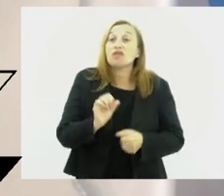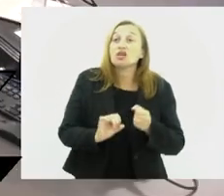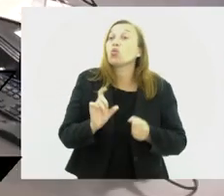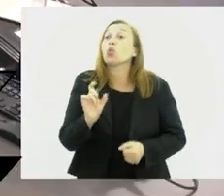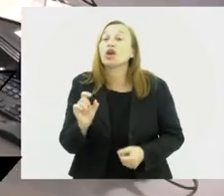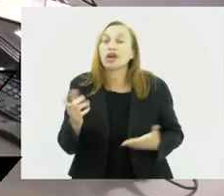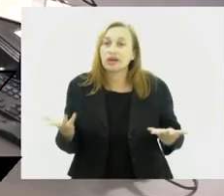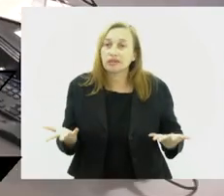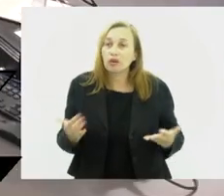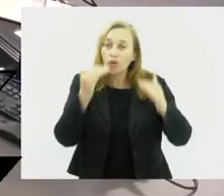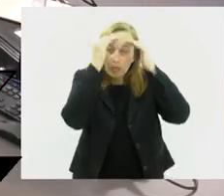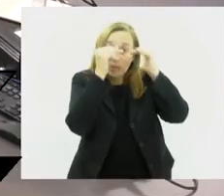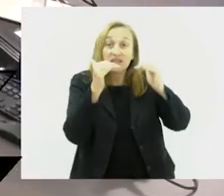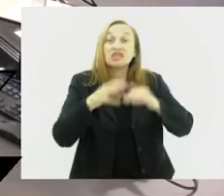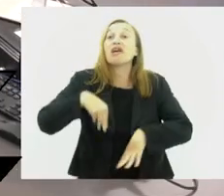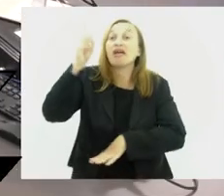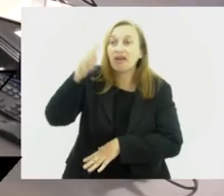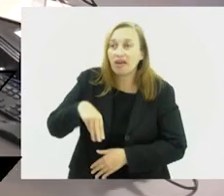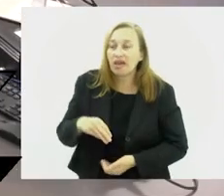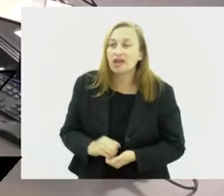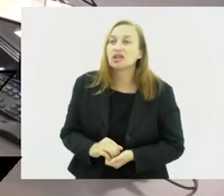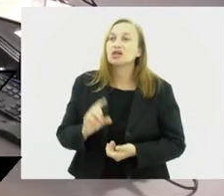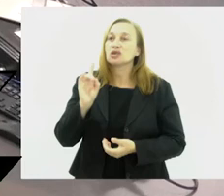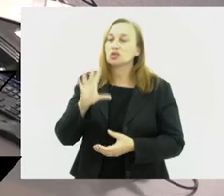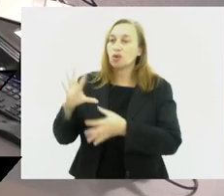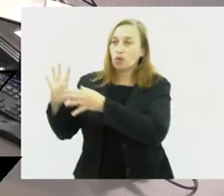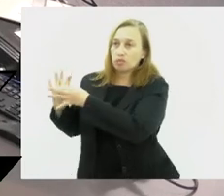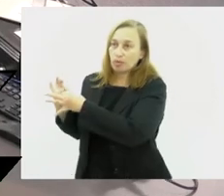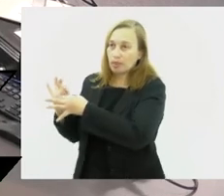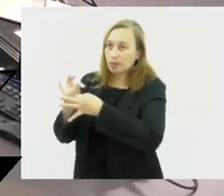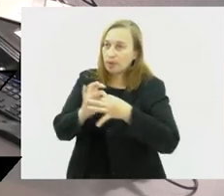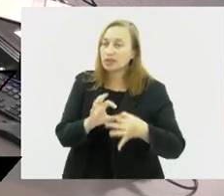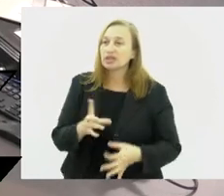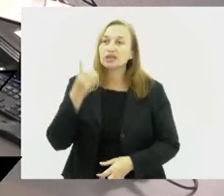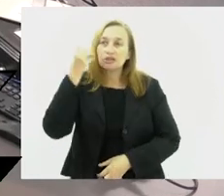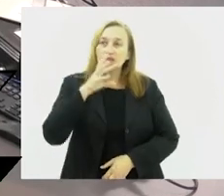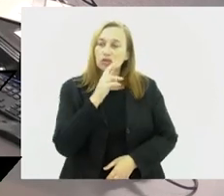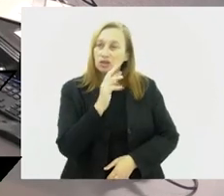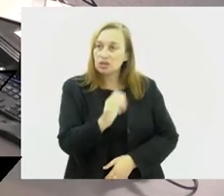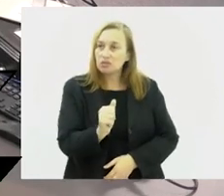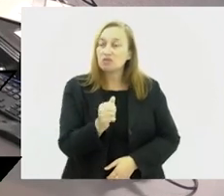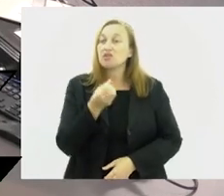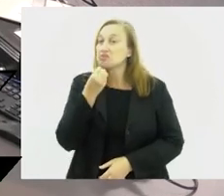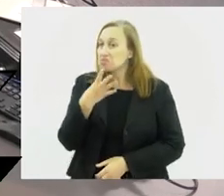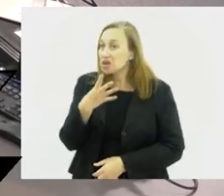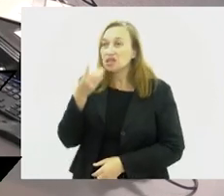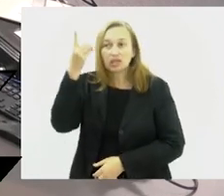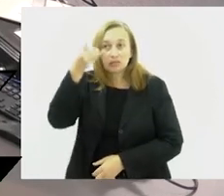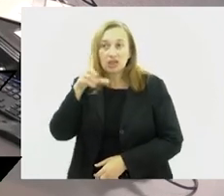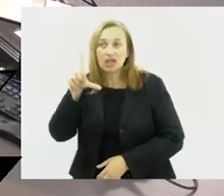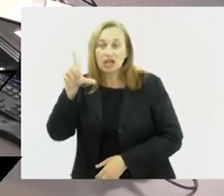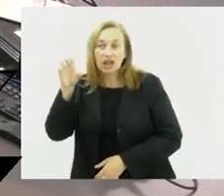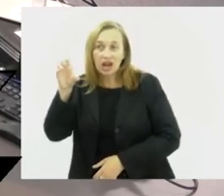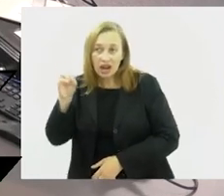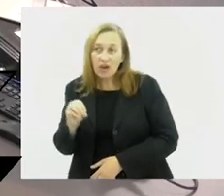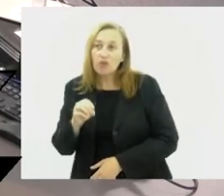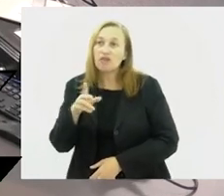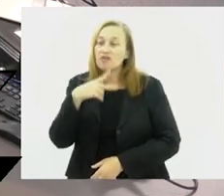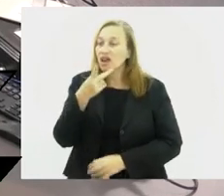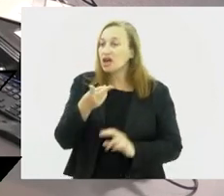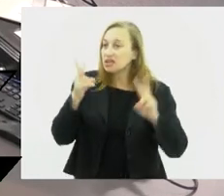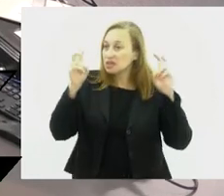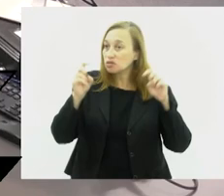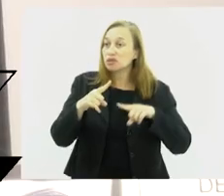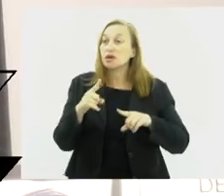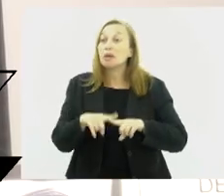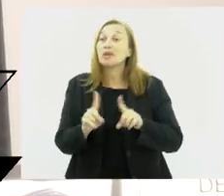aqui. O deputado Amorim, só indo na mesma linha e concordando com Vossa Excelência, fez bem o deputado Léo Vieira em levantar essa questão, mas